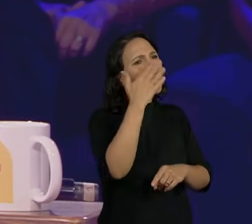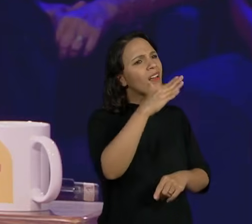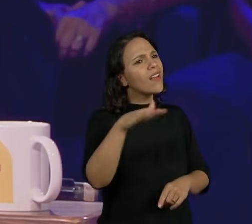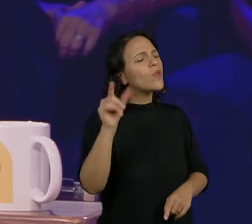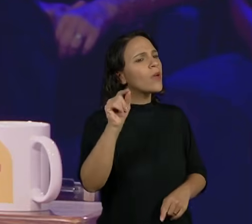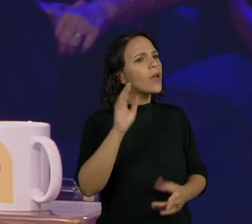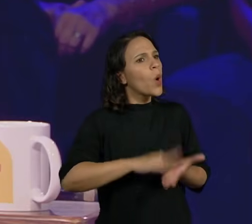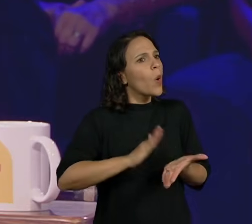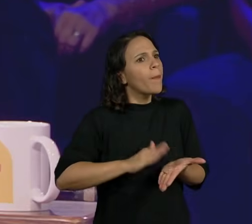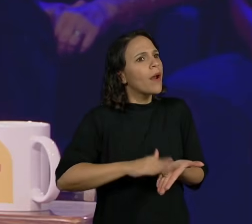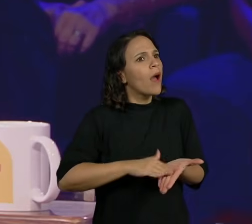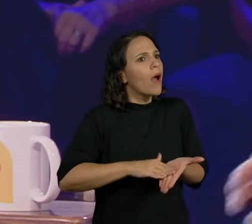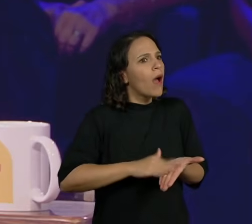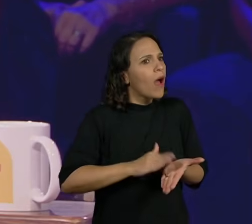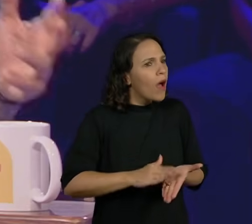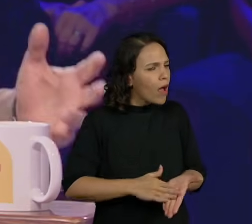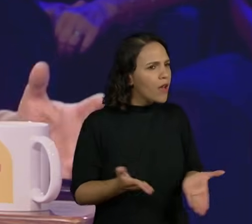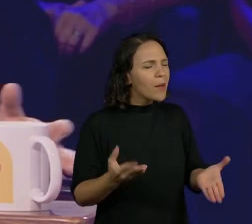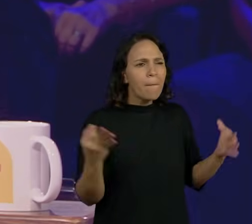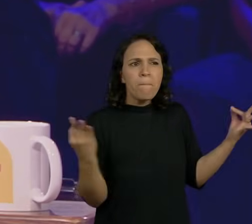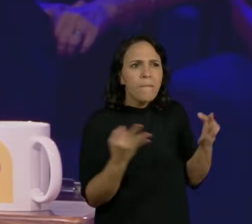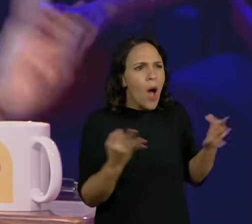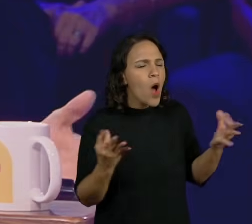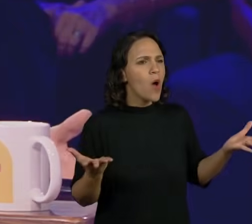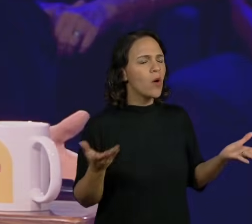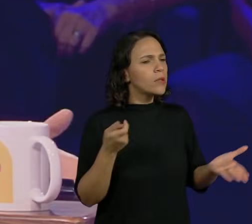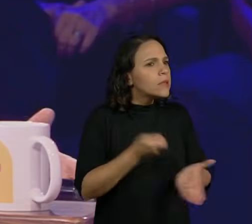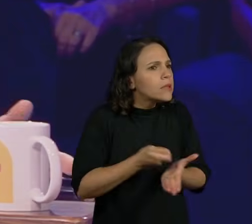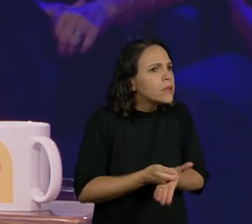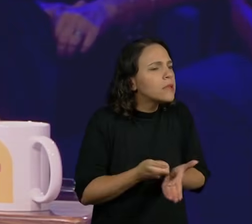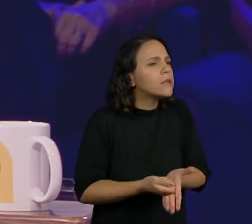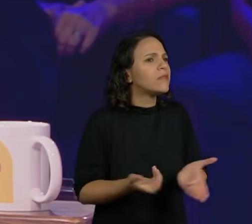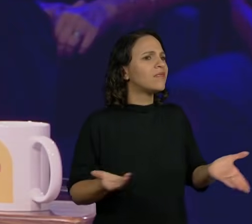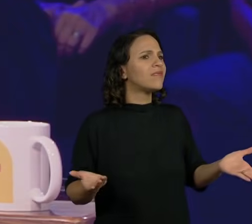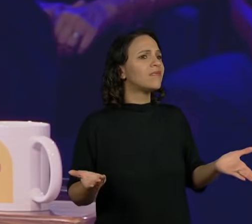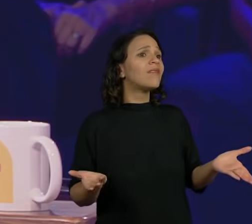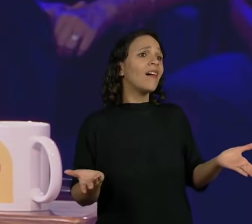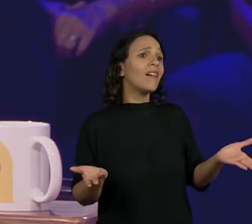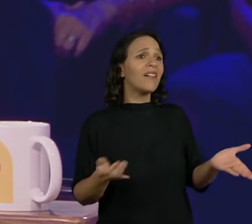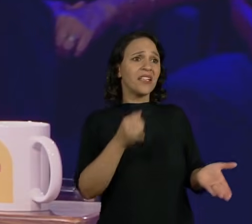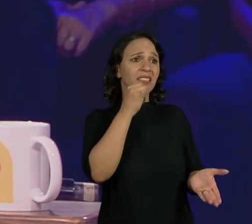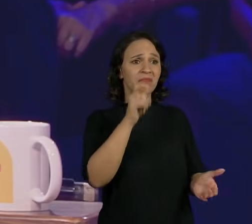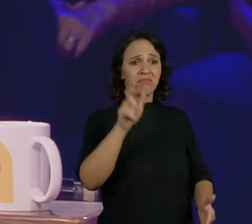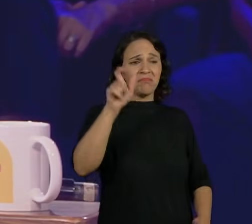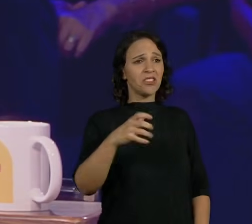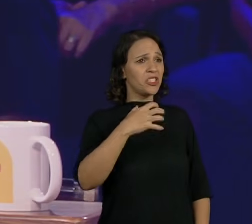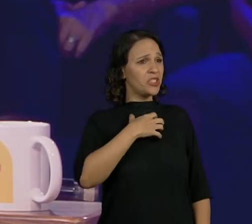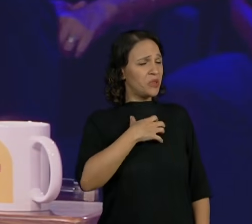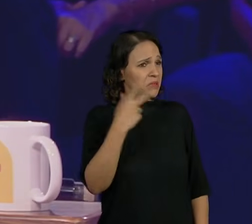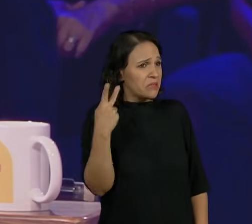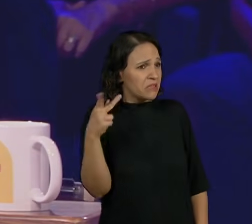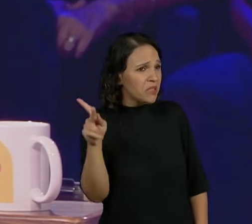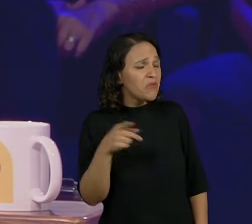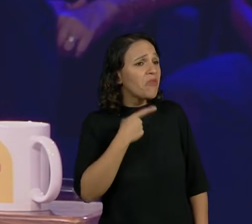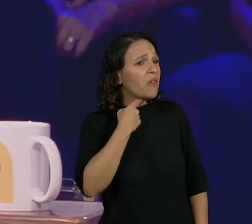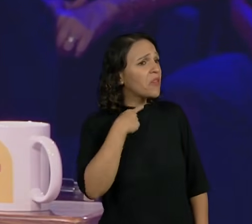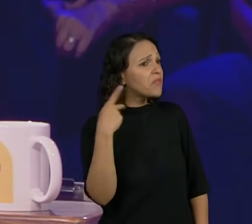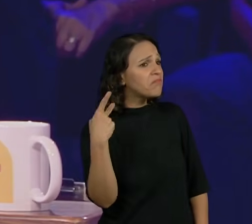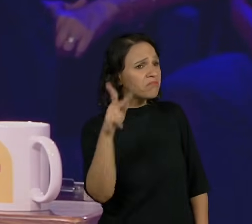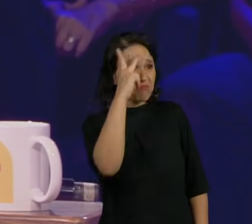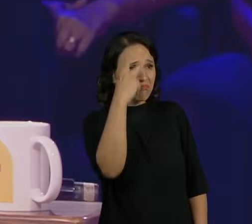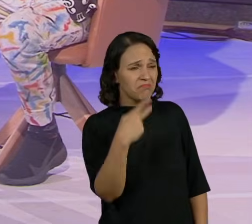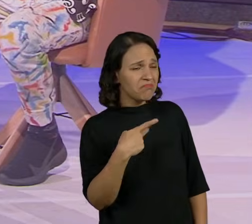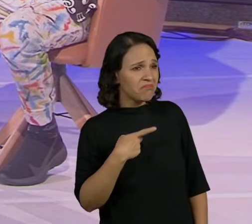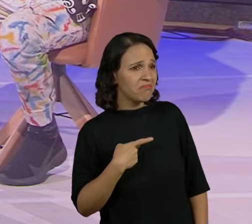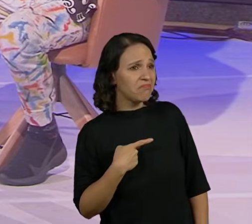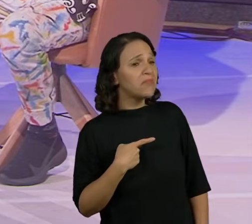que é a cobrança. Isso. A perfeição, a exigência. Aí vem um cara que é do jeito que ele quer ser, que faz do jeito que ele